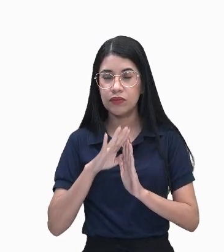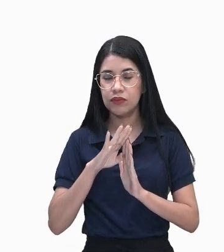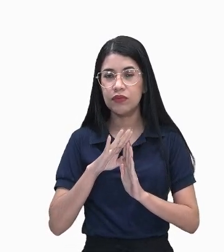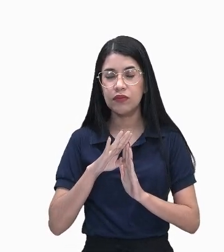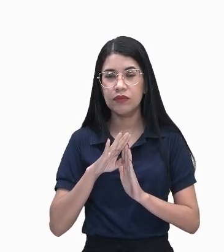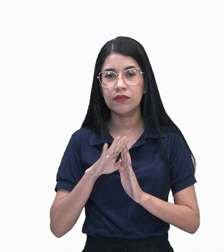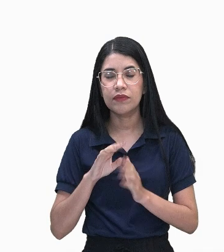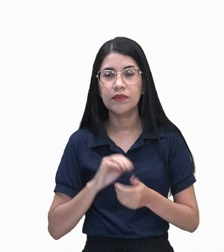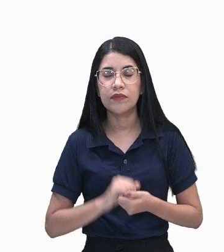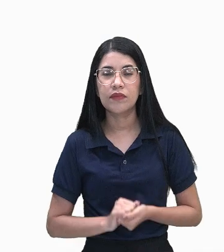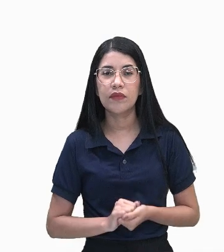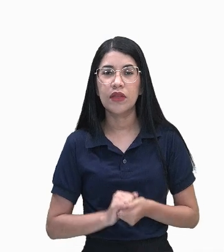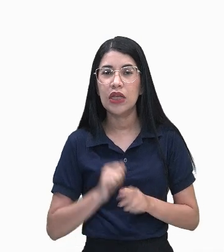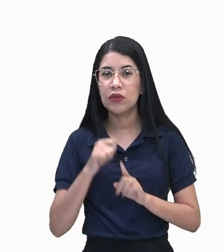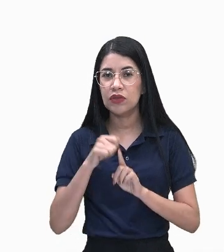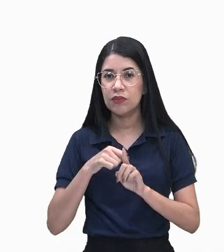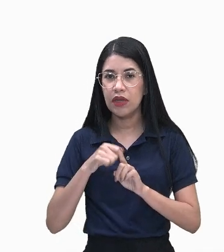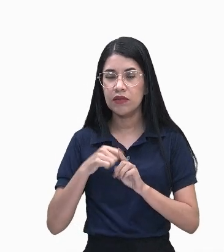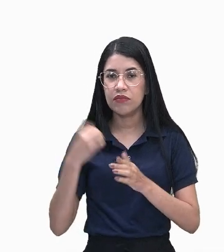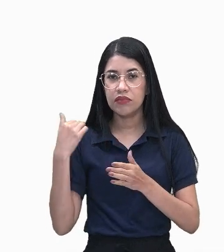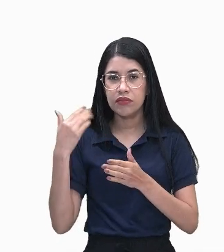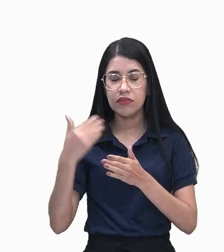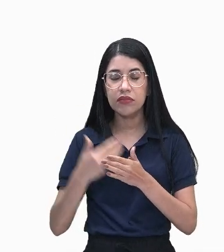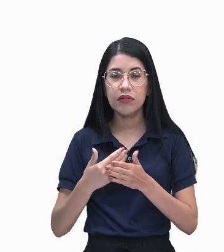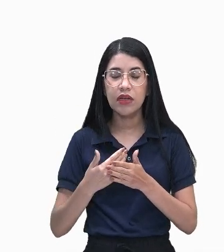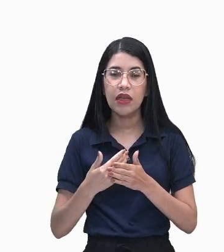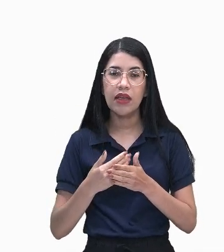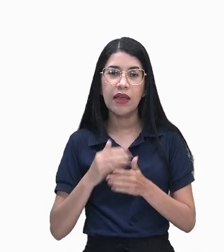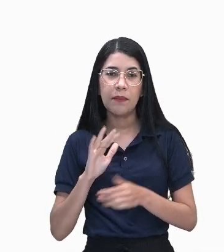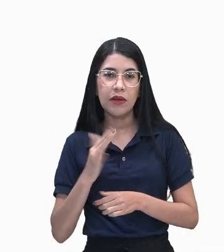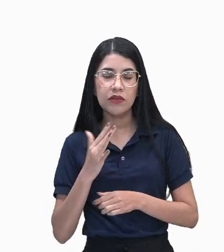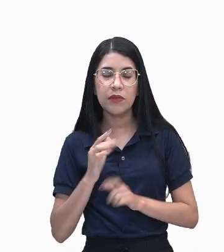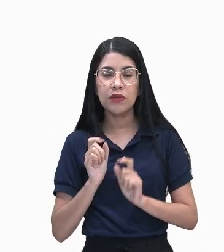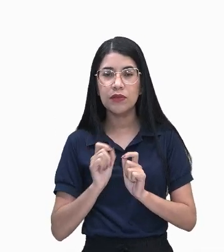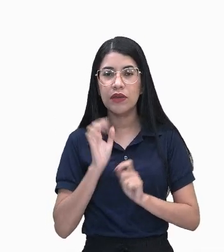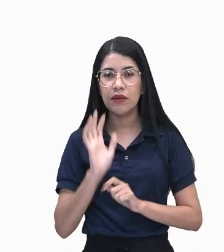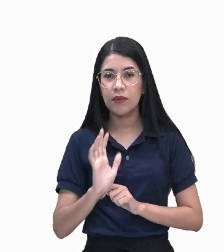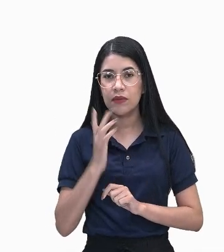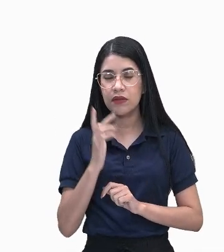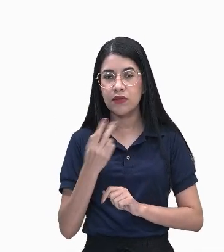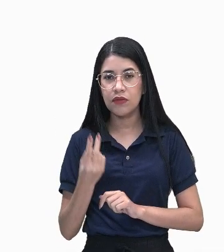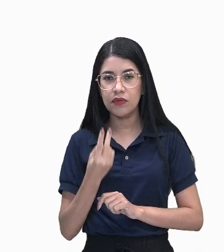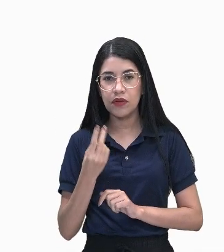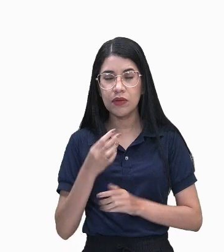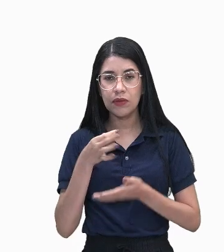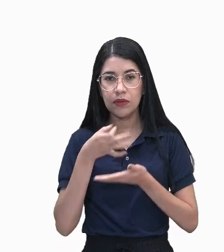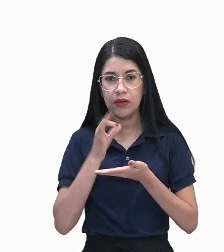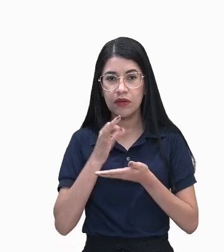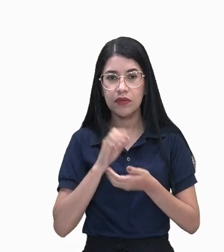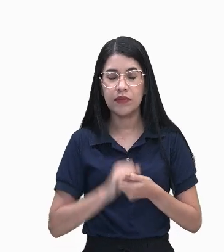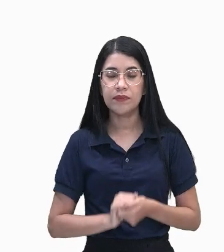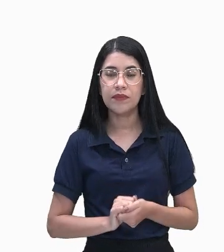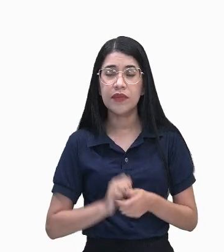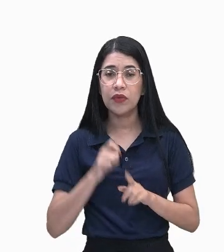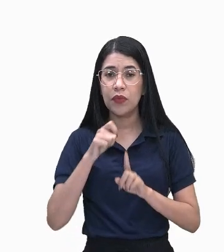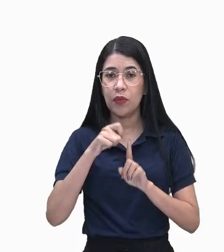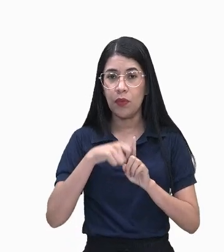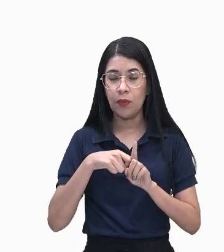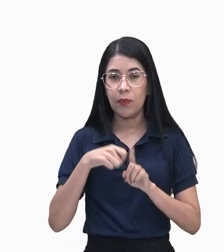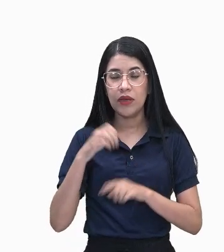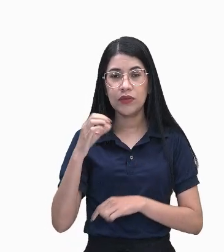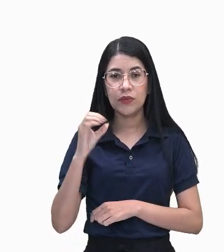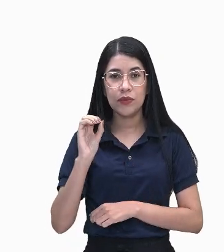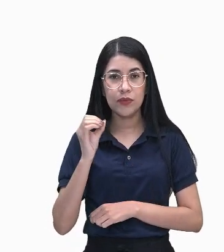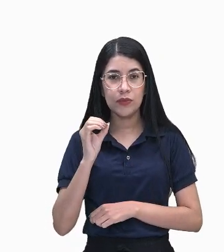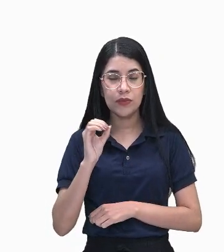últimos meses, tá bom? Lembrando que isso é uma estimativa, tá bom? Olha só, no mês de outubro, que eu considero sendo o mês